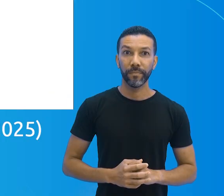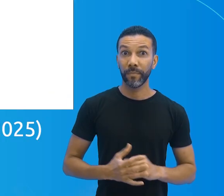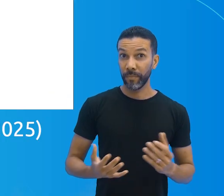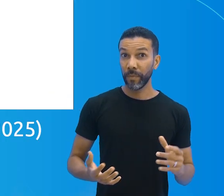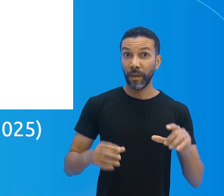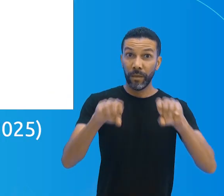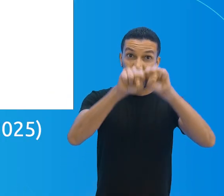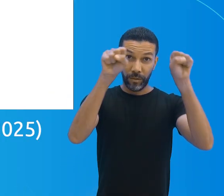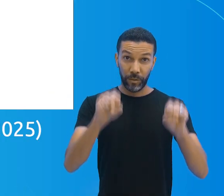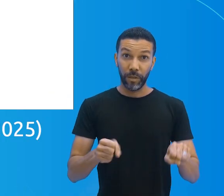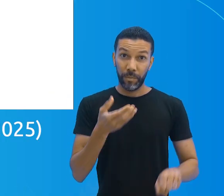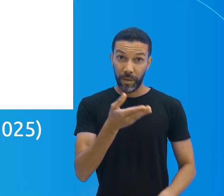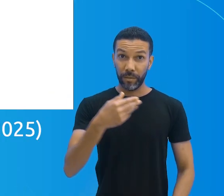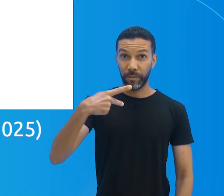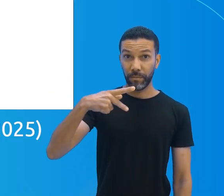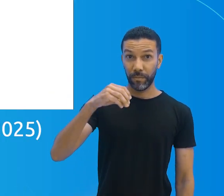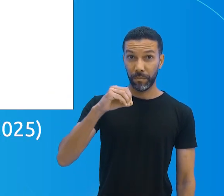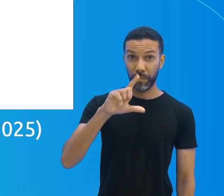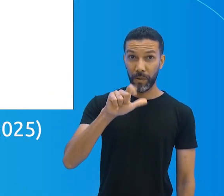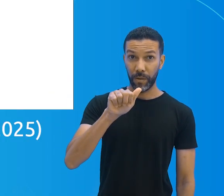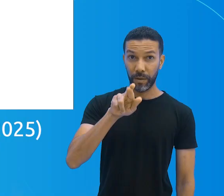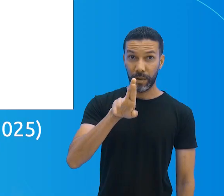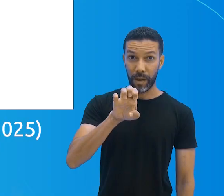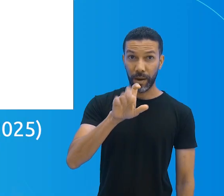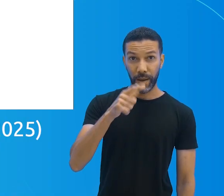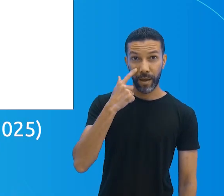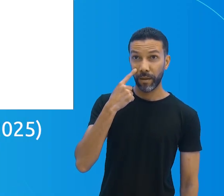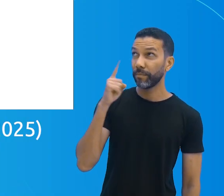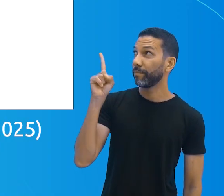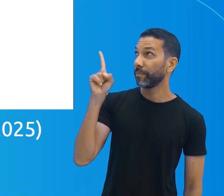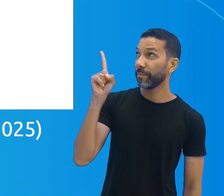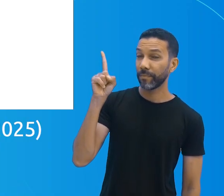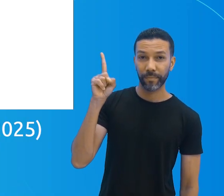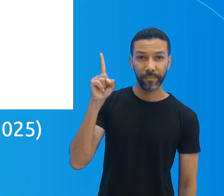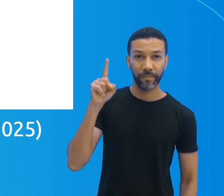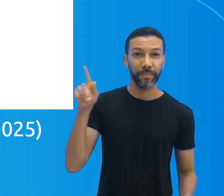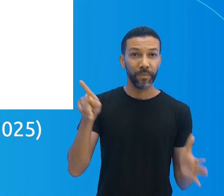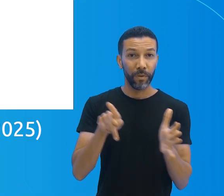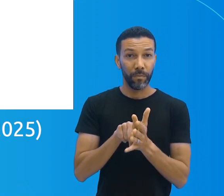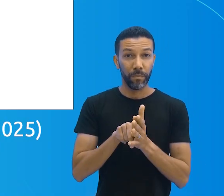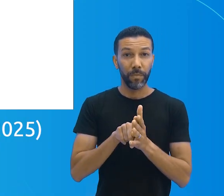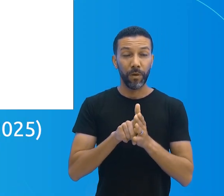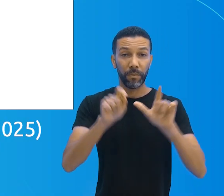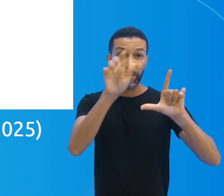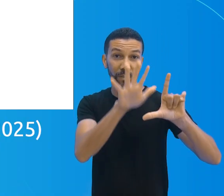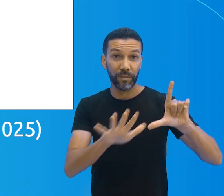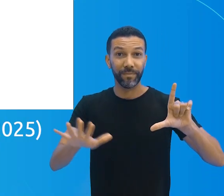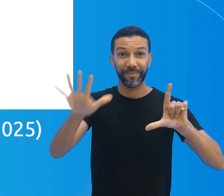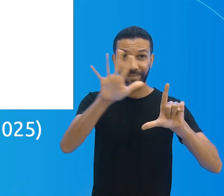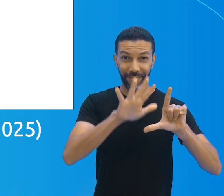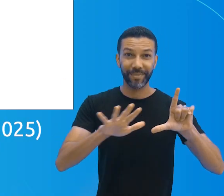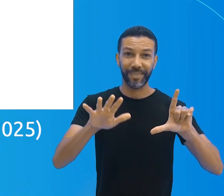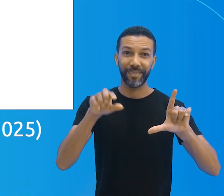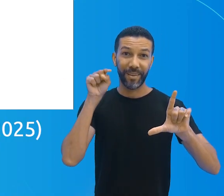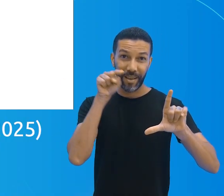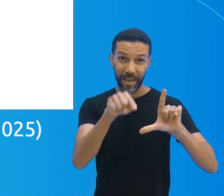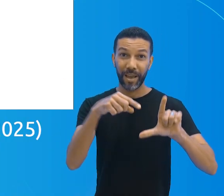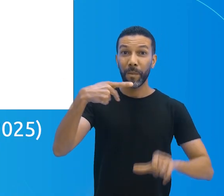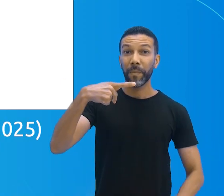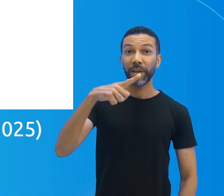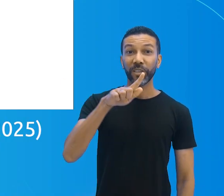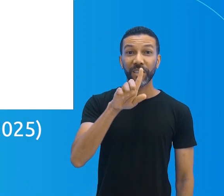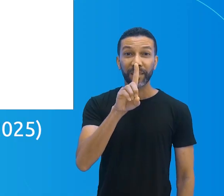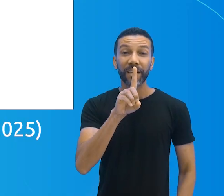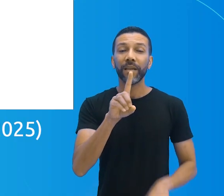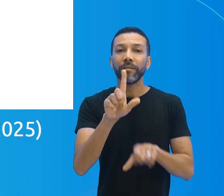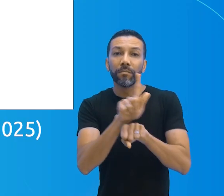O Polari é o sistema que materializa o PGD, porque sem um sistema ficaria muito difícil fazer a gestão do